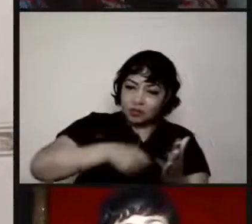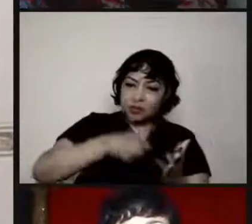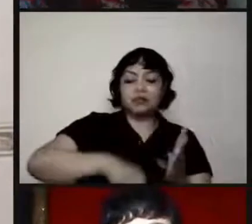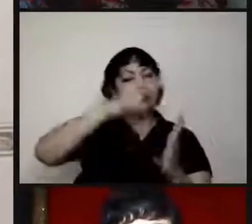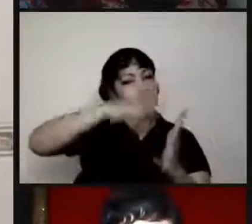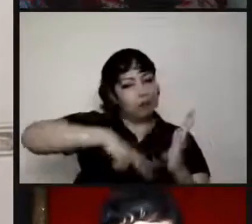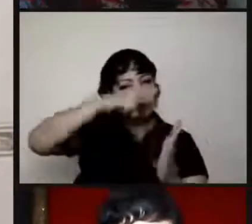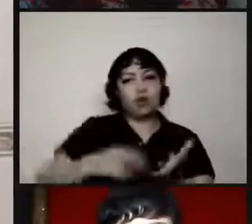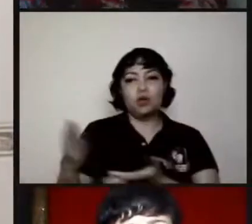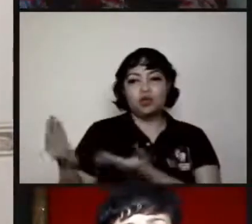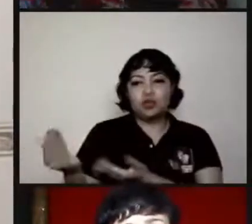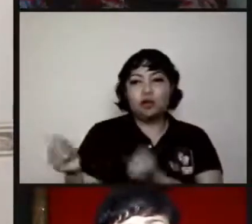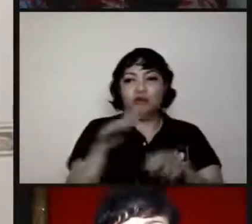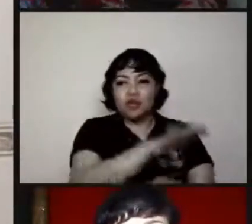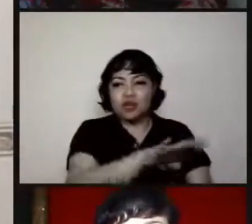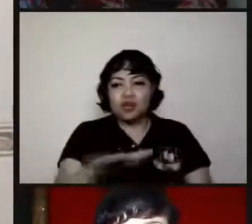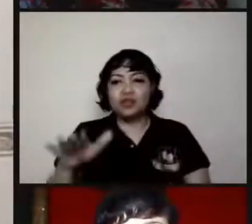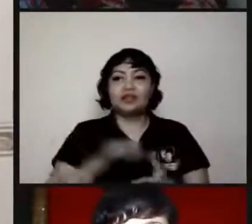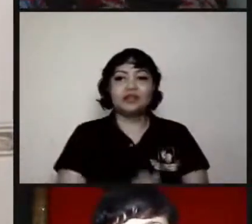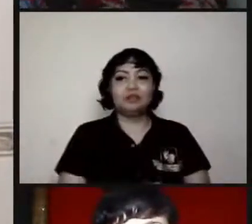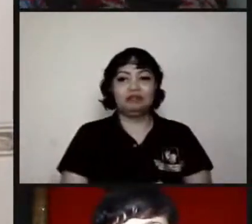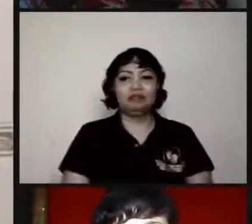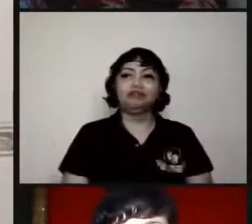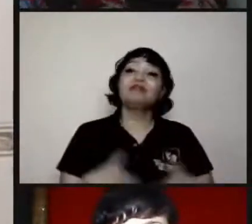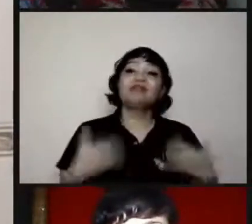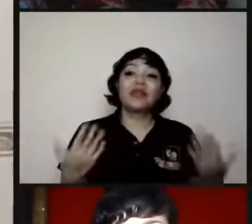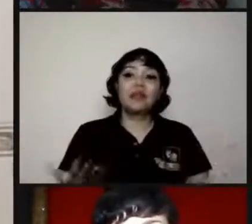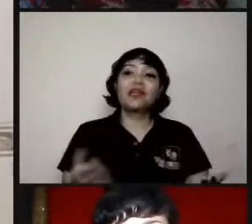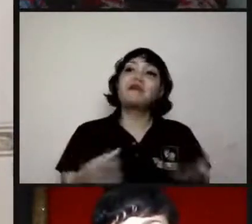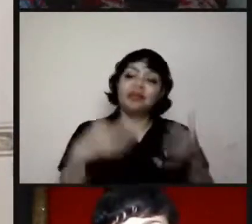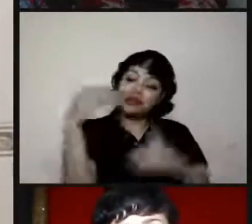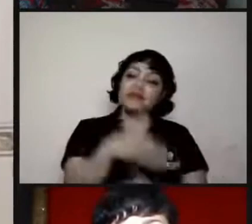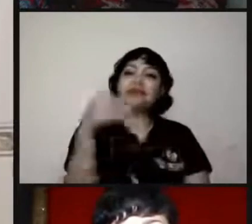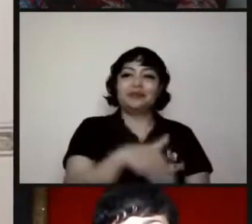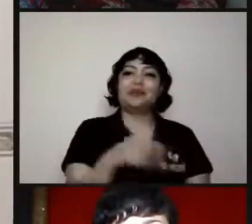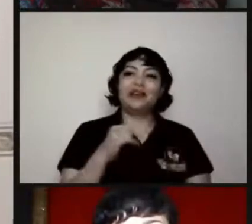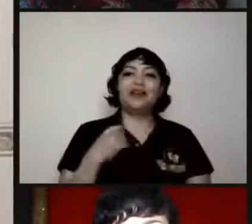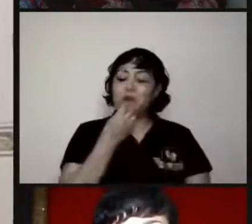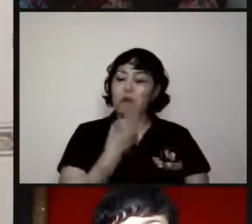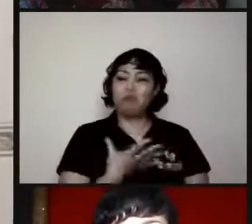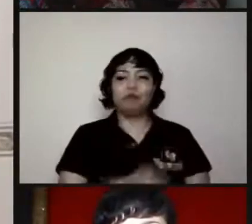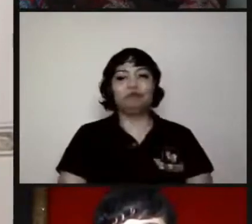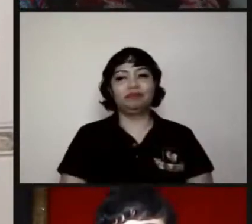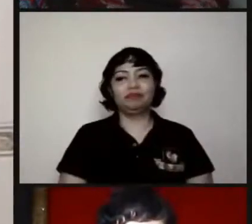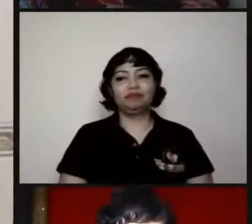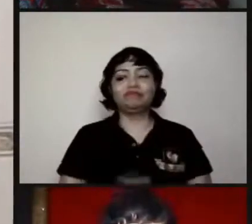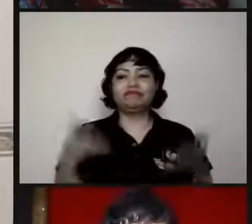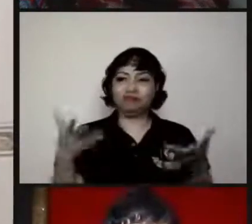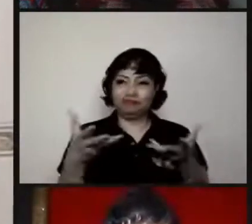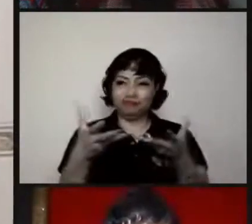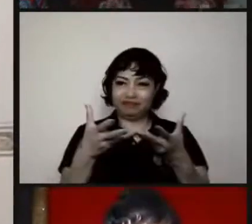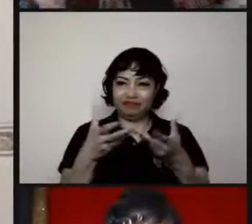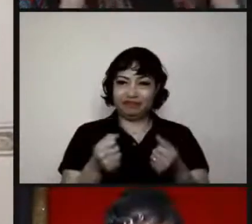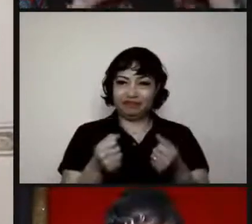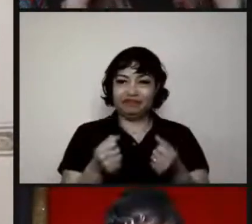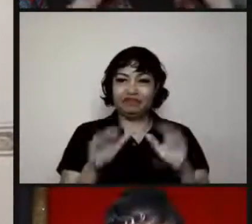jovens, a crianças, e para quem mais quiser participar, né, isso é muito bom. Maravilha, gente.